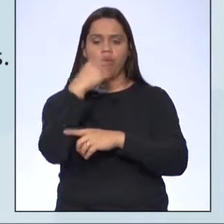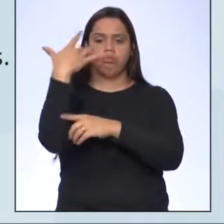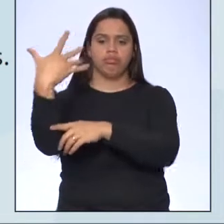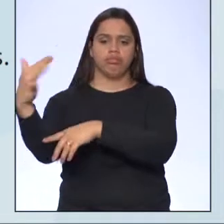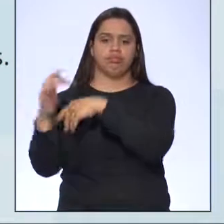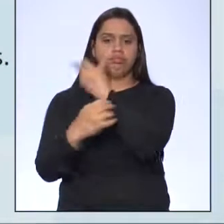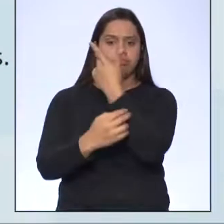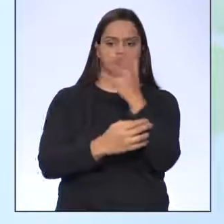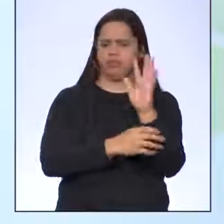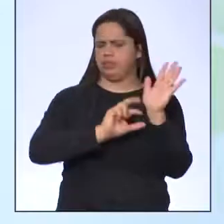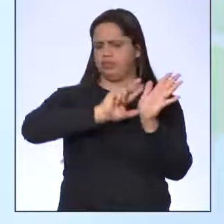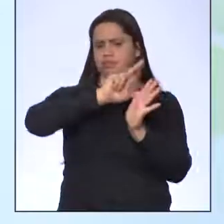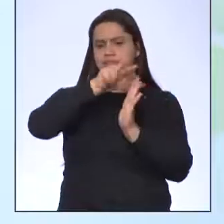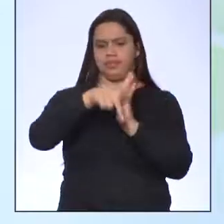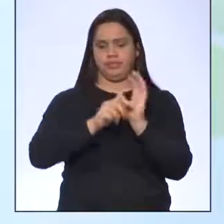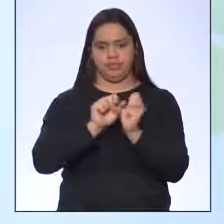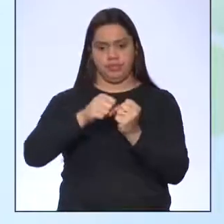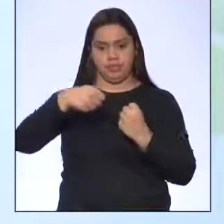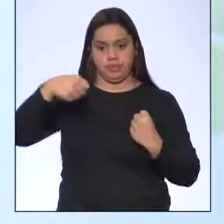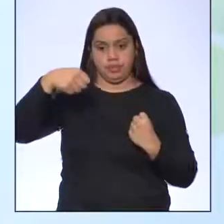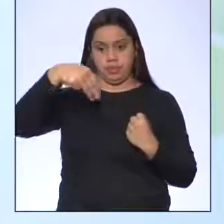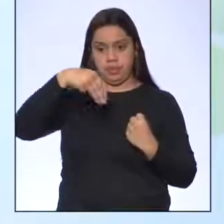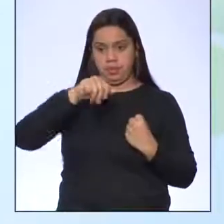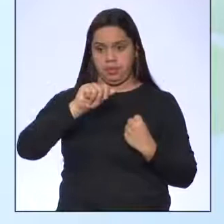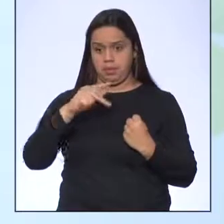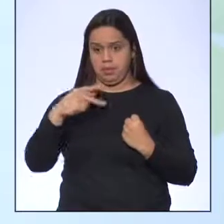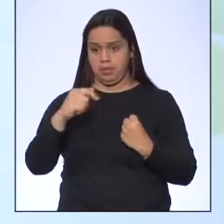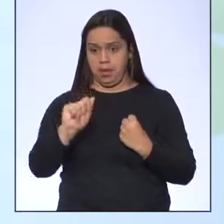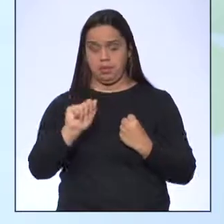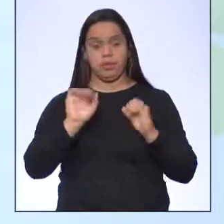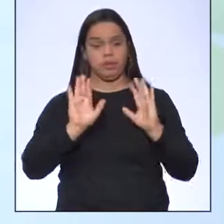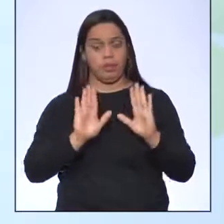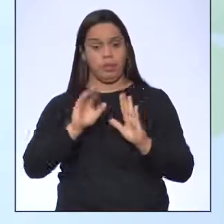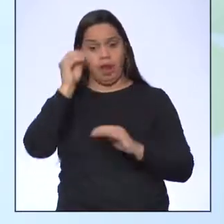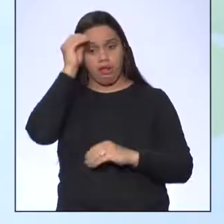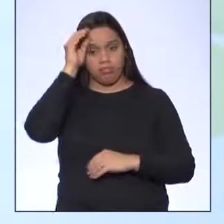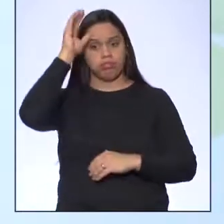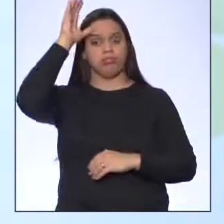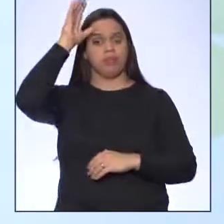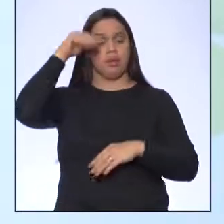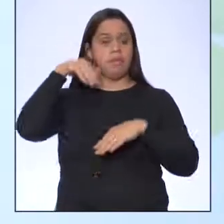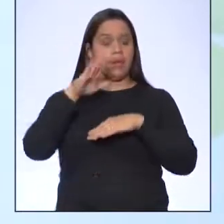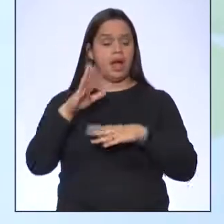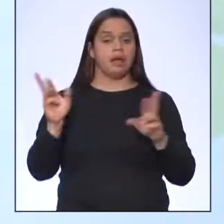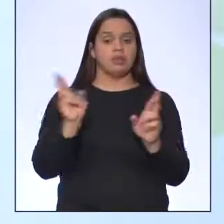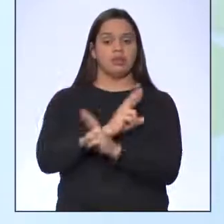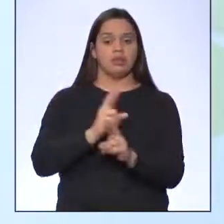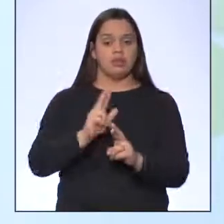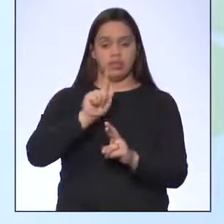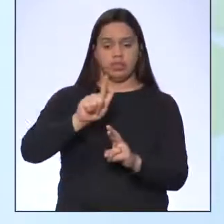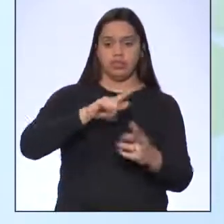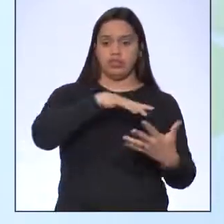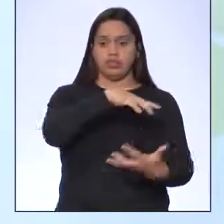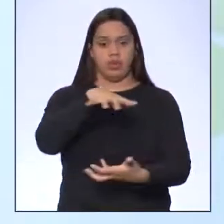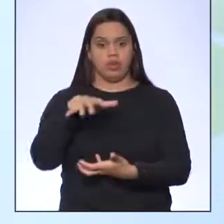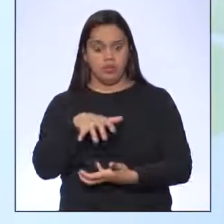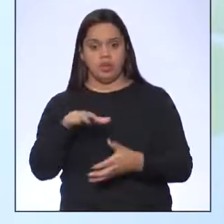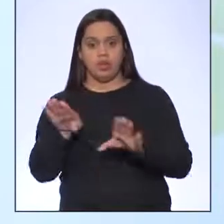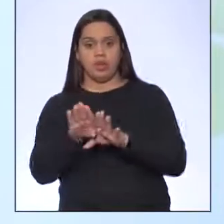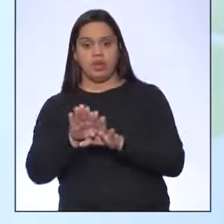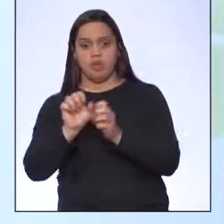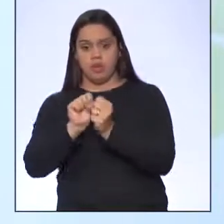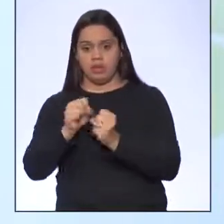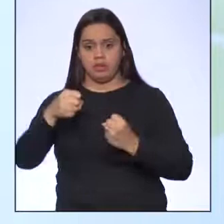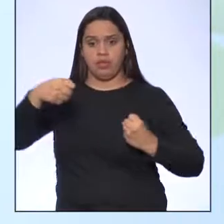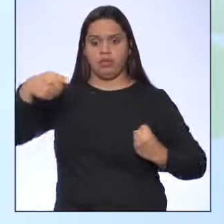mapas. Então, para enriquecer cada vez mais essa questão da relação geografia e cartografia